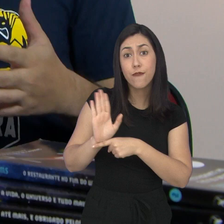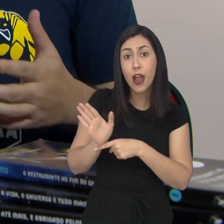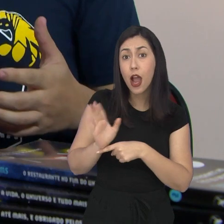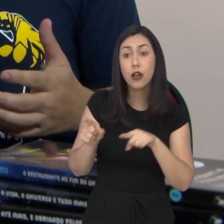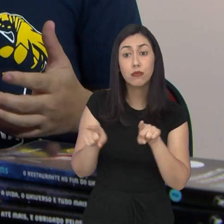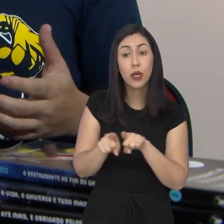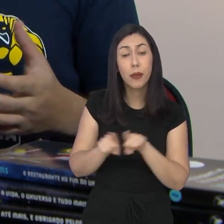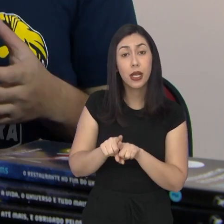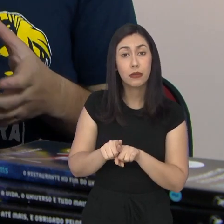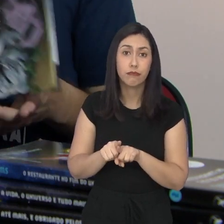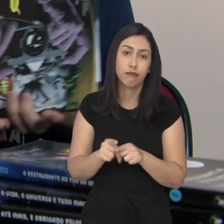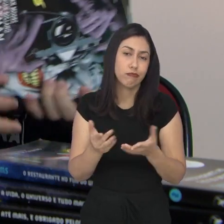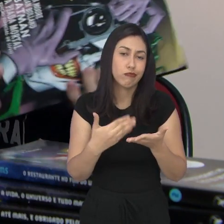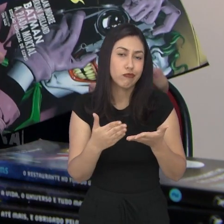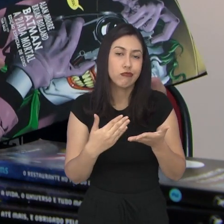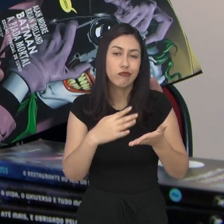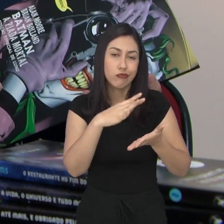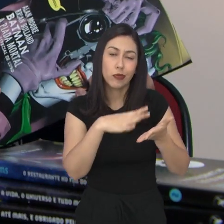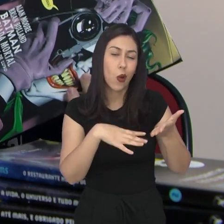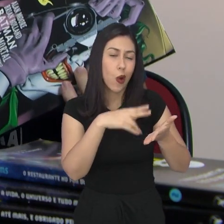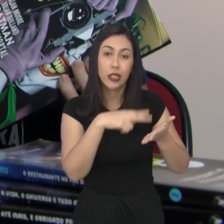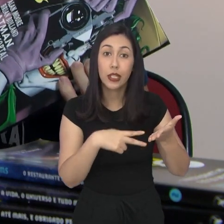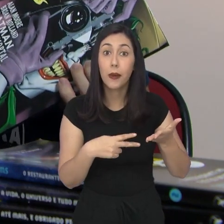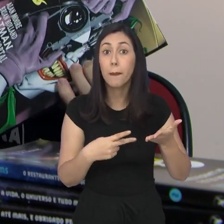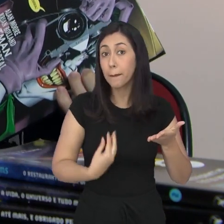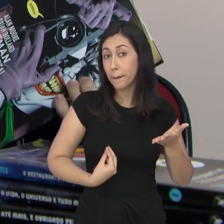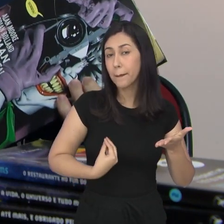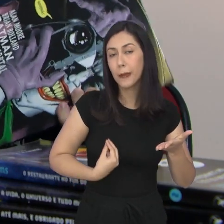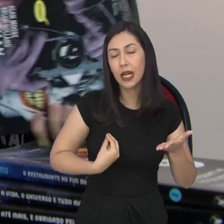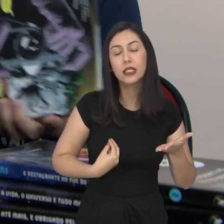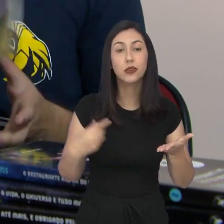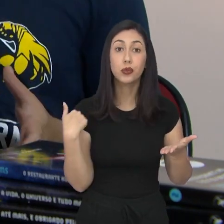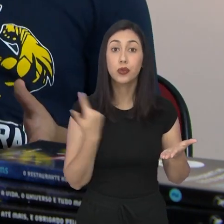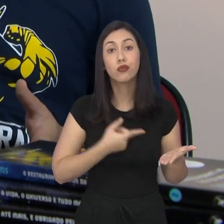Hollywood e até mesmo às histórias em quadrinhos que estão cada vez mais